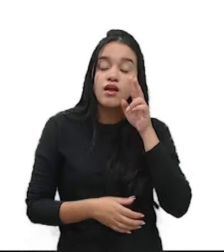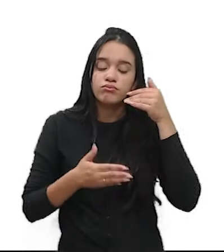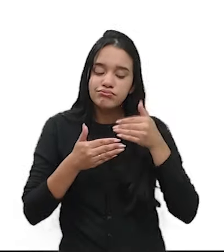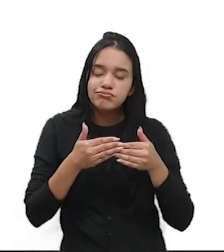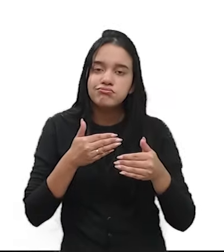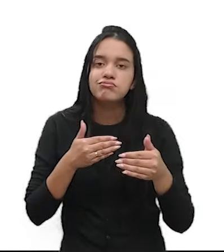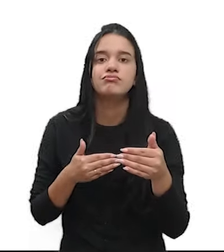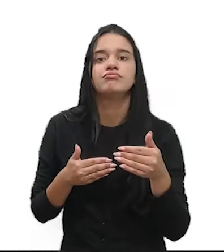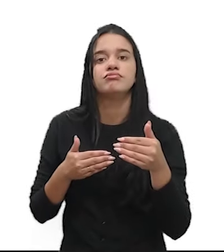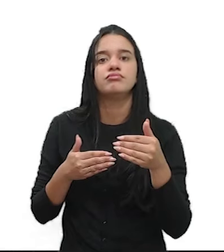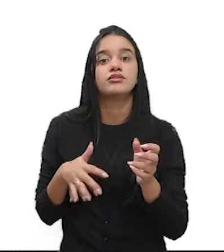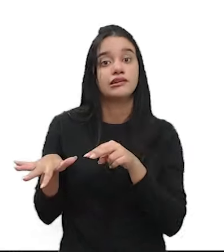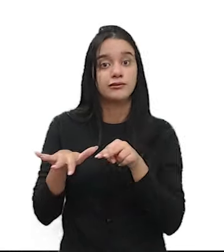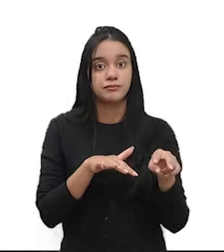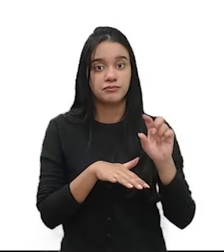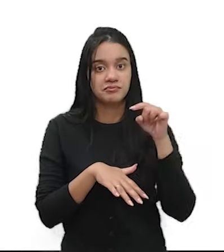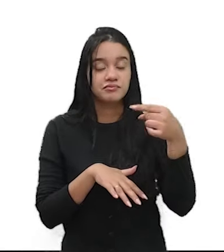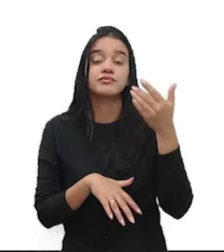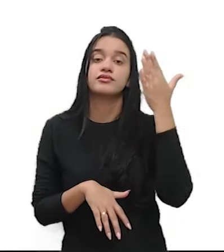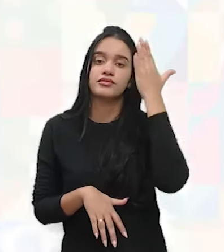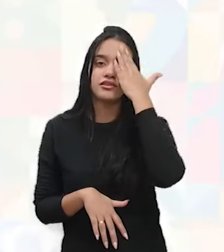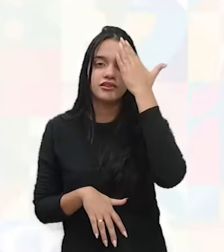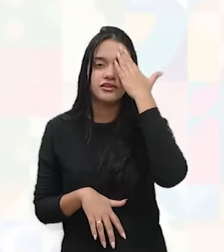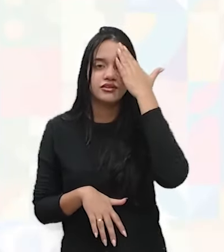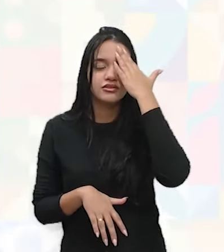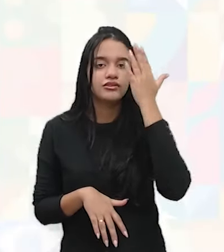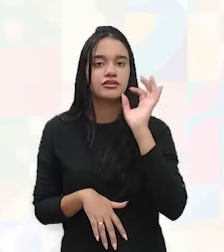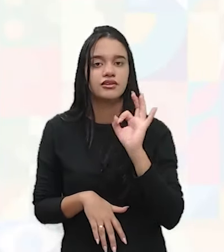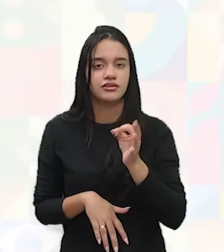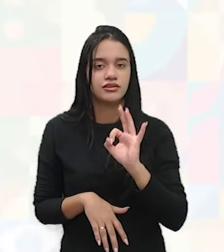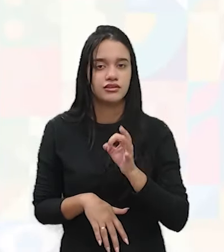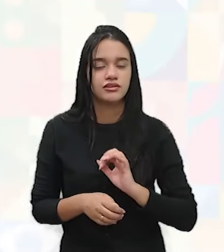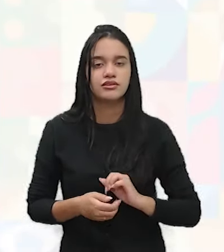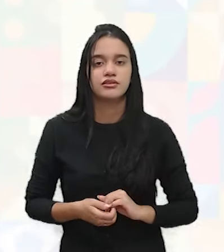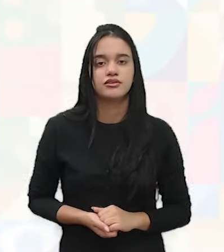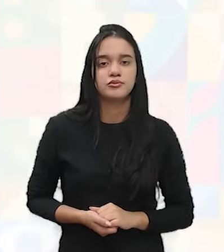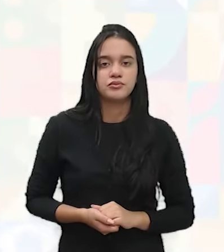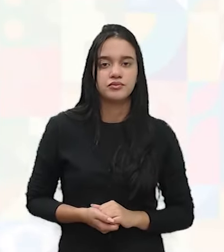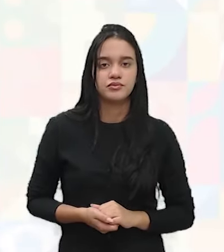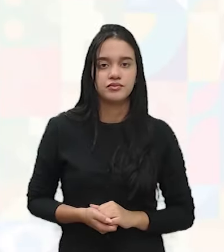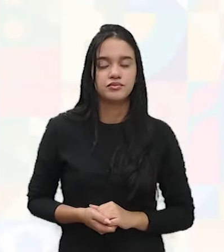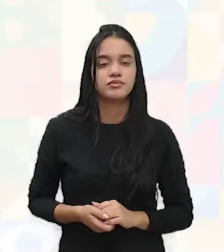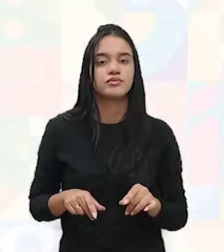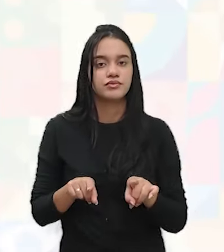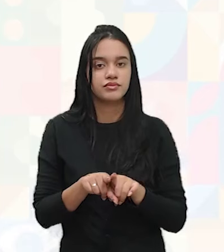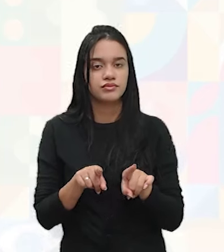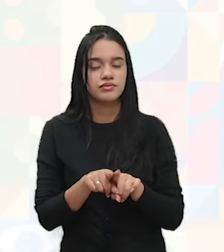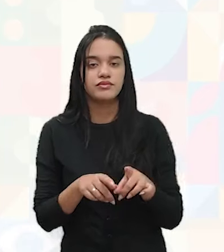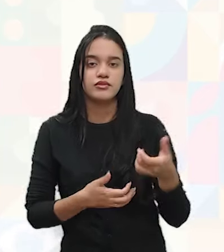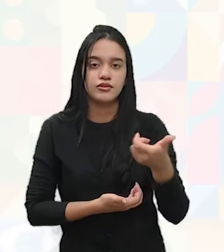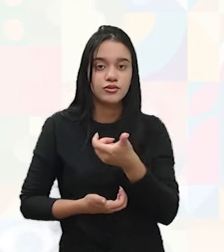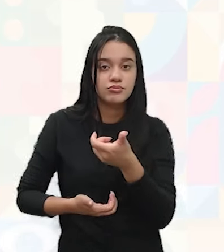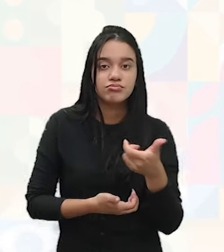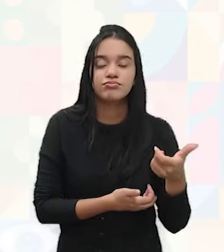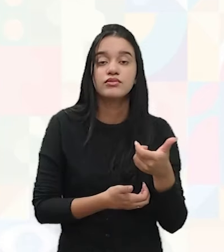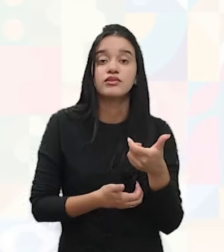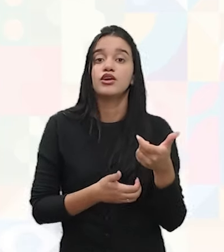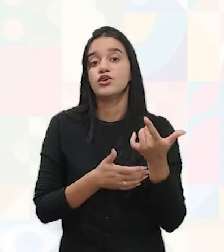né na próxima semana a gente vai entender no dimensionamento tá de de um dos extintores de incêndio em um